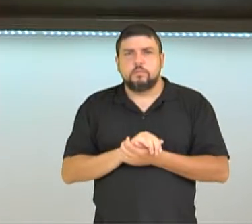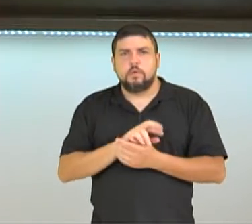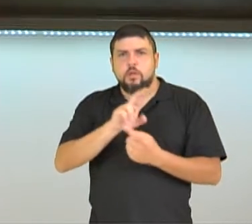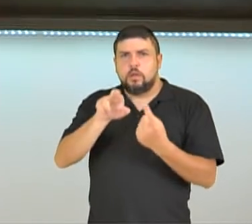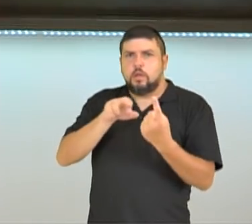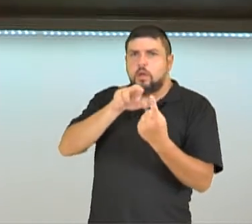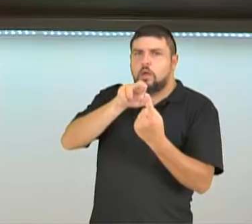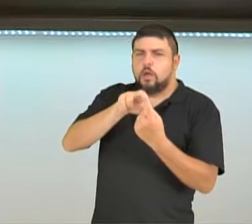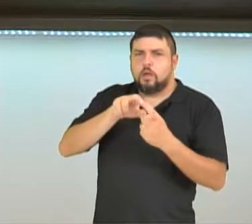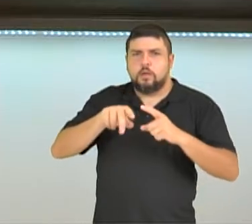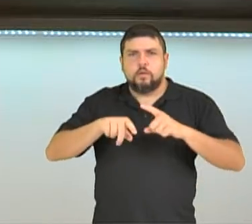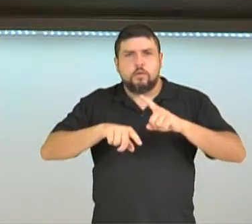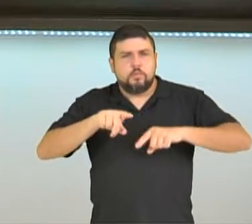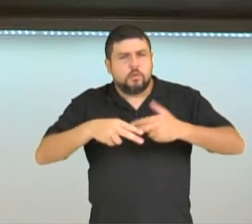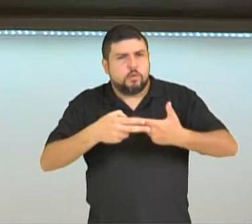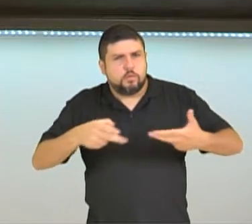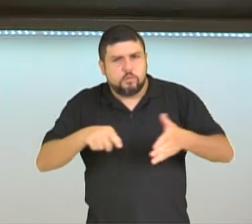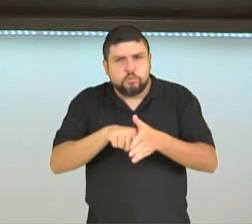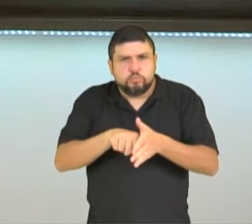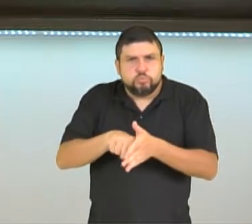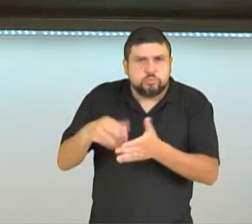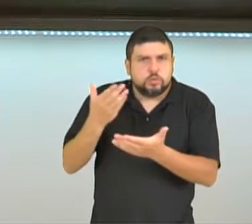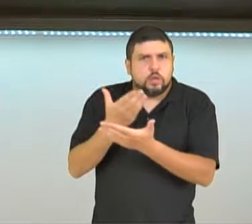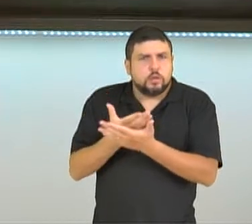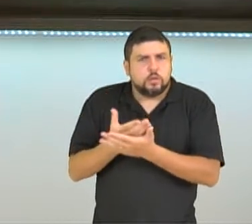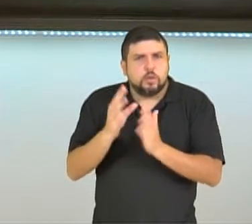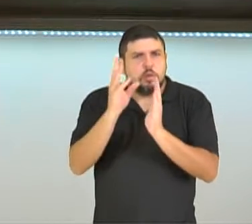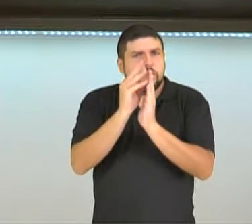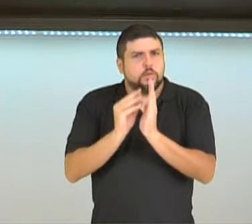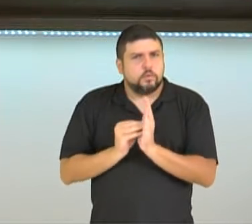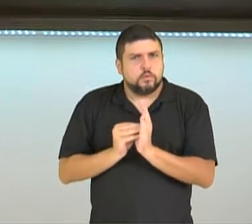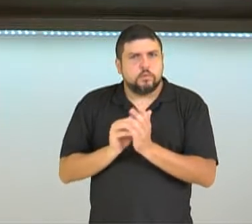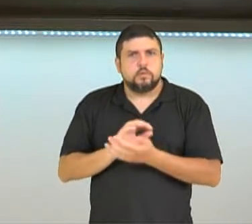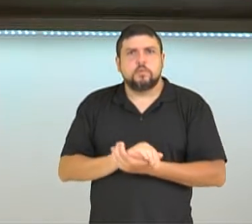nosso material, se você quiser se aprofundar nesse conteúdo.